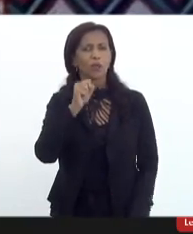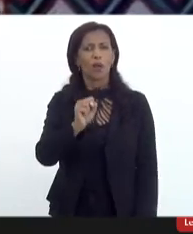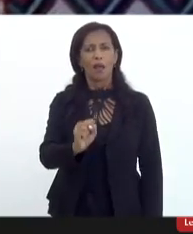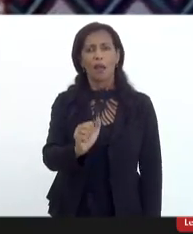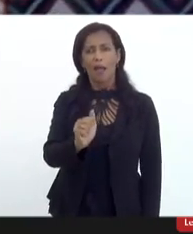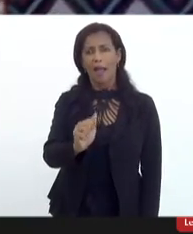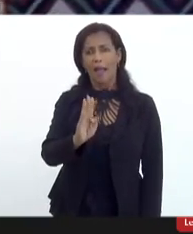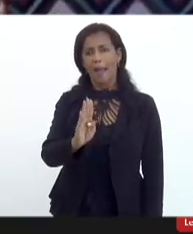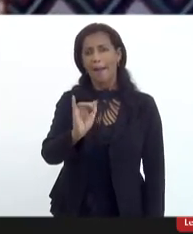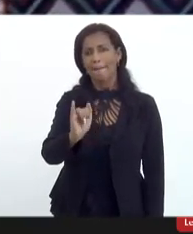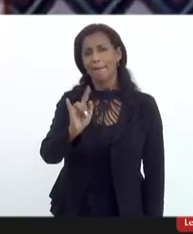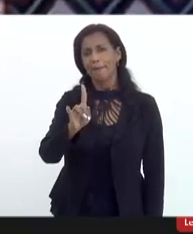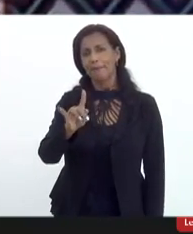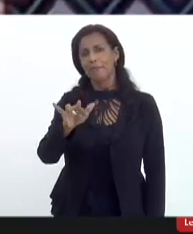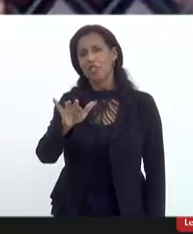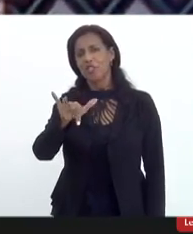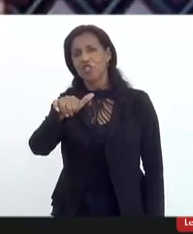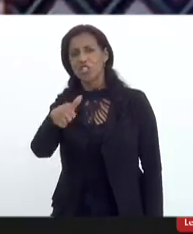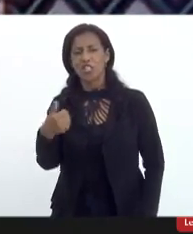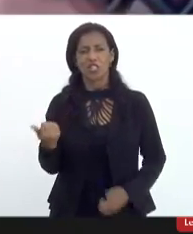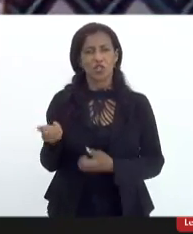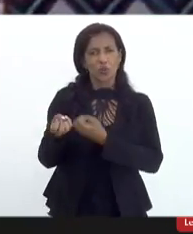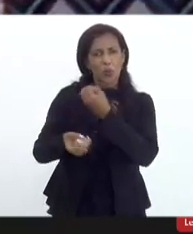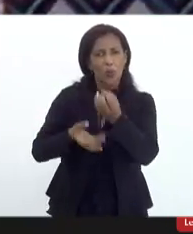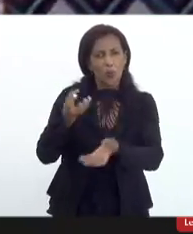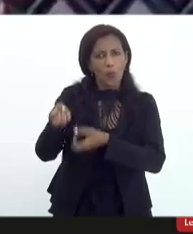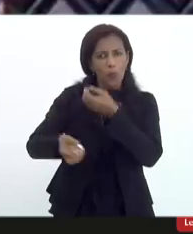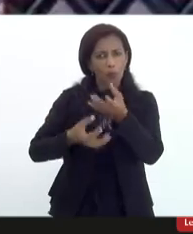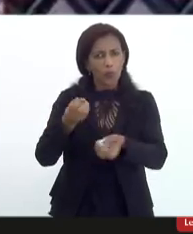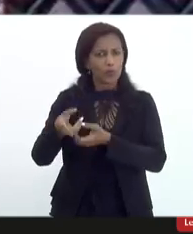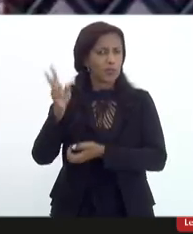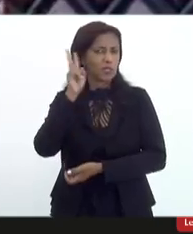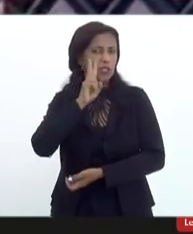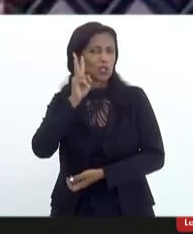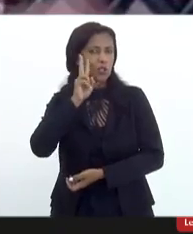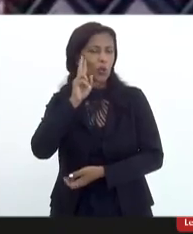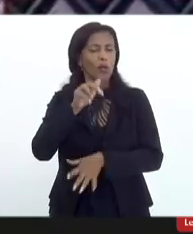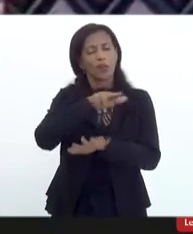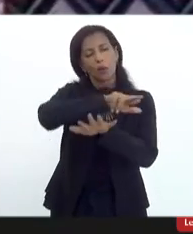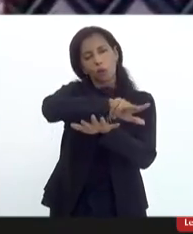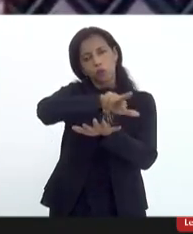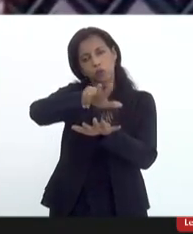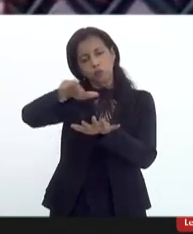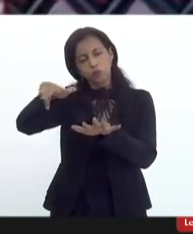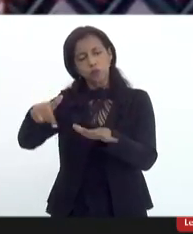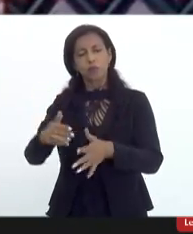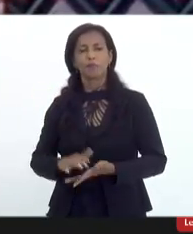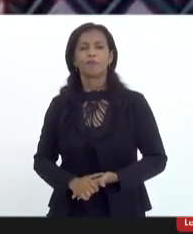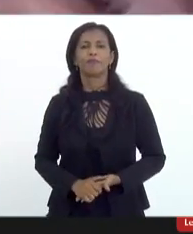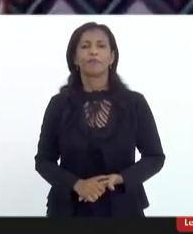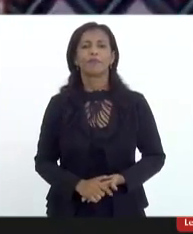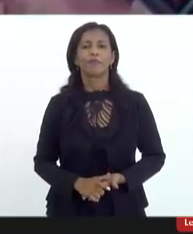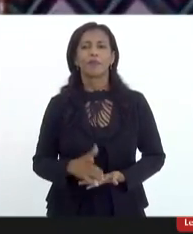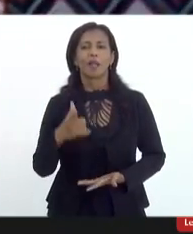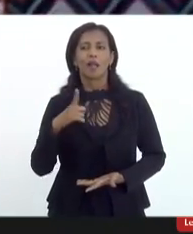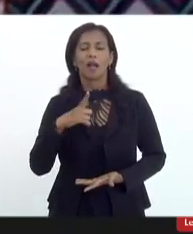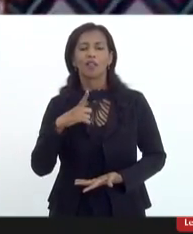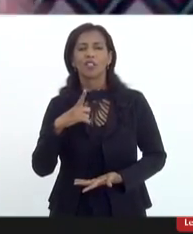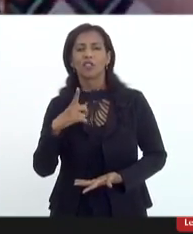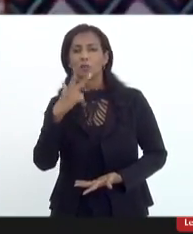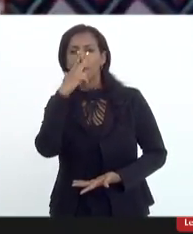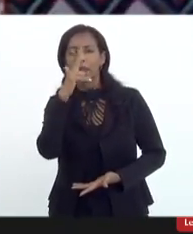de produzir epistemologia, lembrando aqui Lélia Gonzalez e tantas outras, Sueli Carneiro, a gente vai